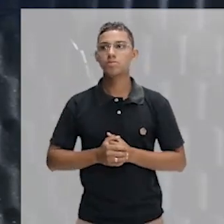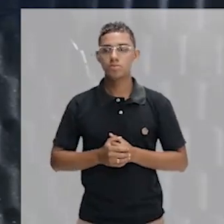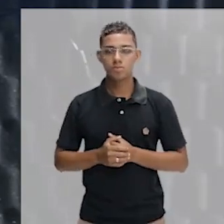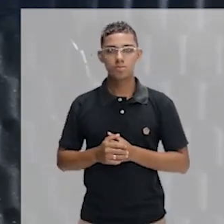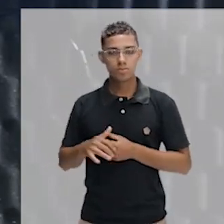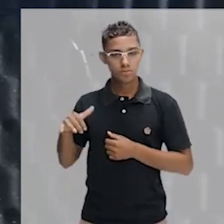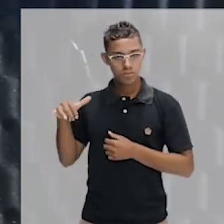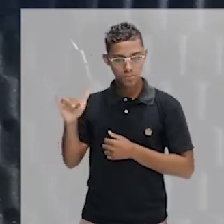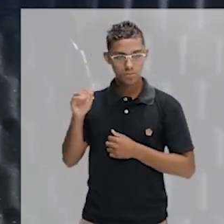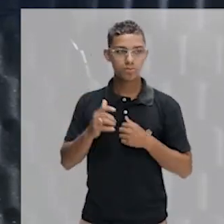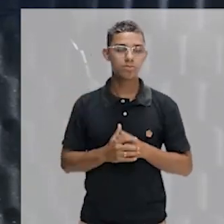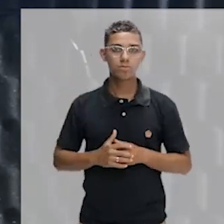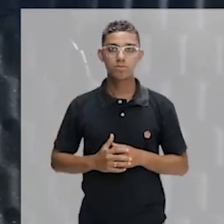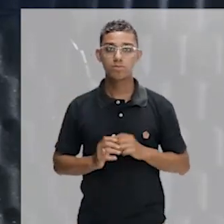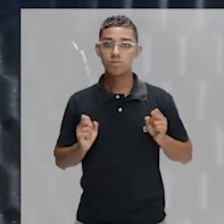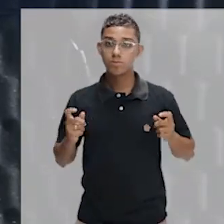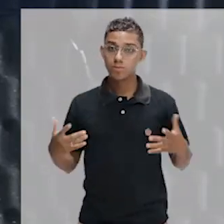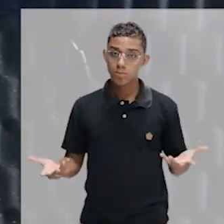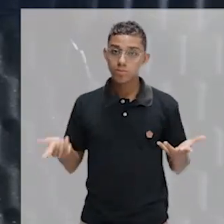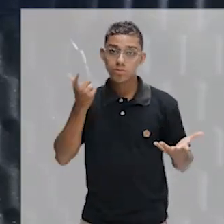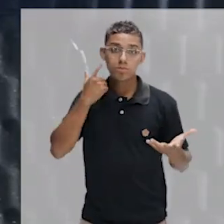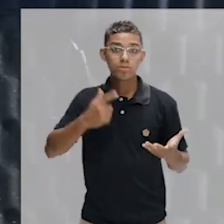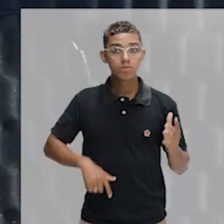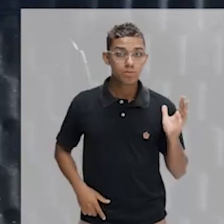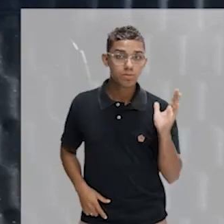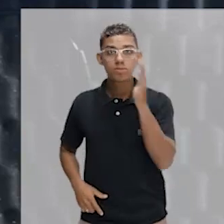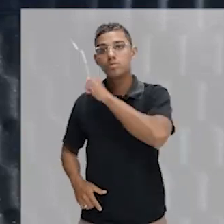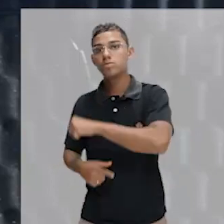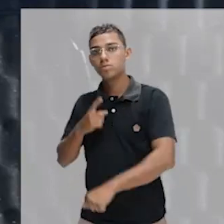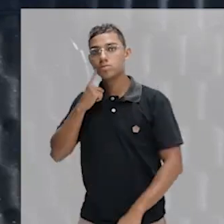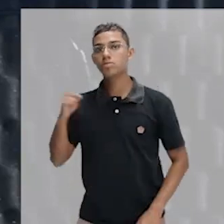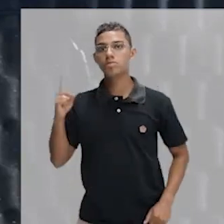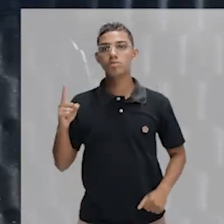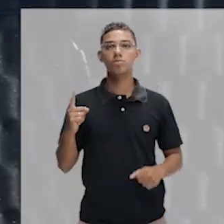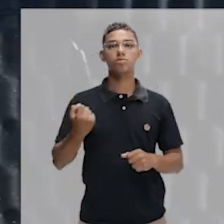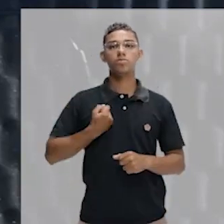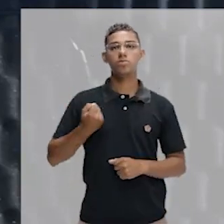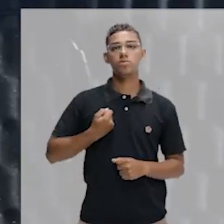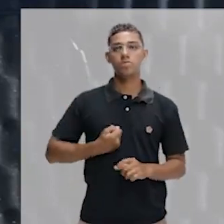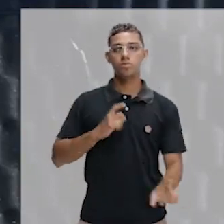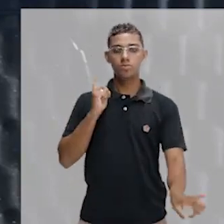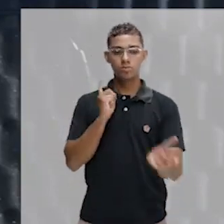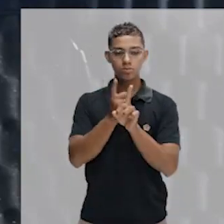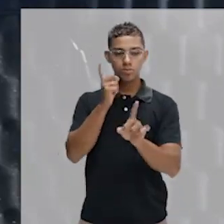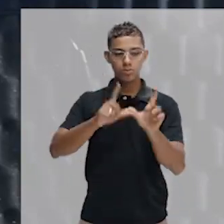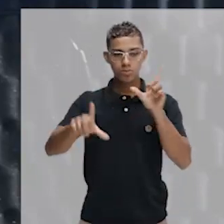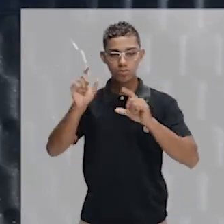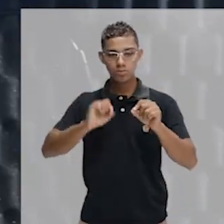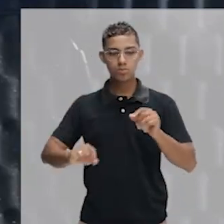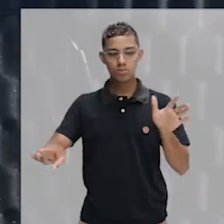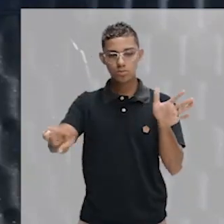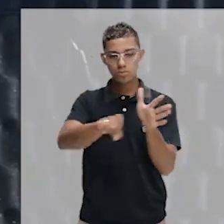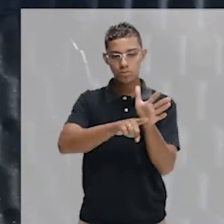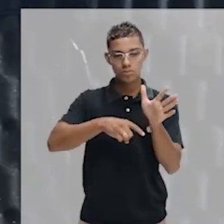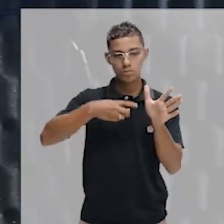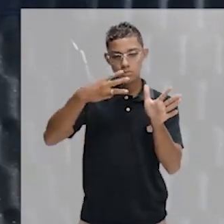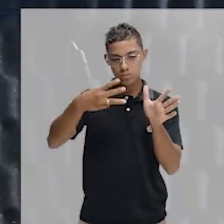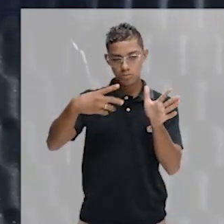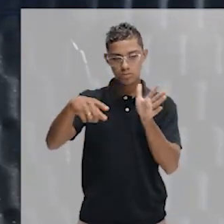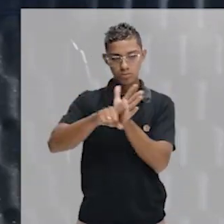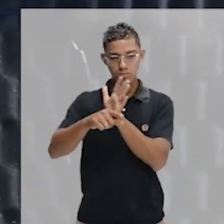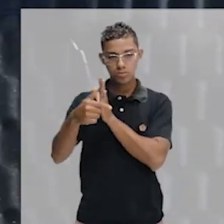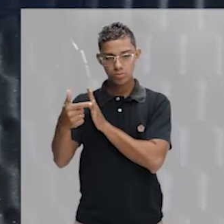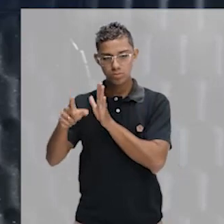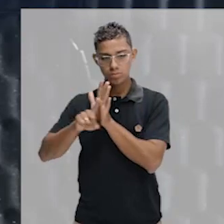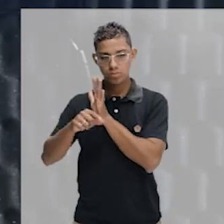a unidade Tá bom então vamos ver os valores escolhidos para o x olha só todos